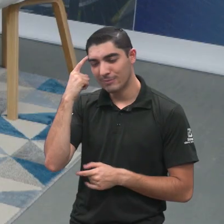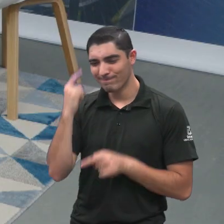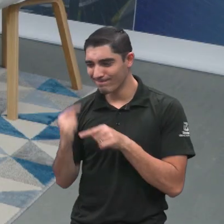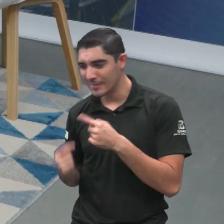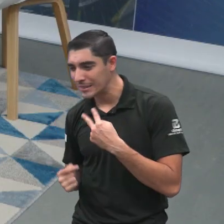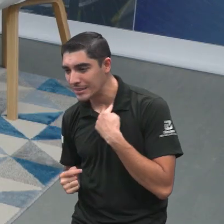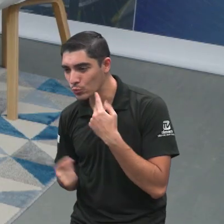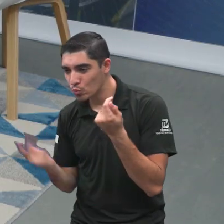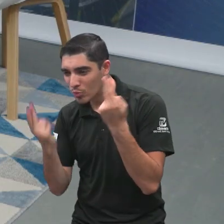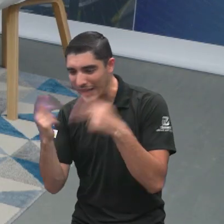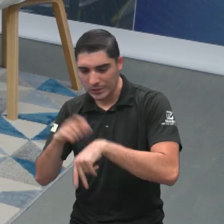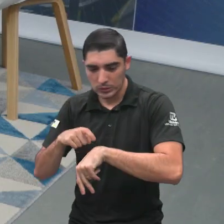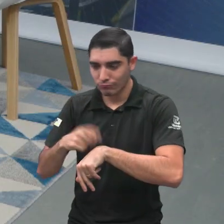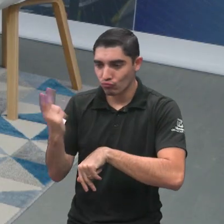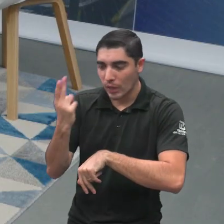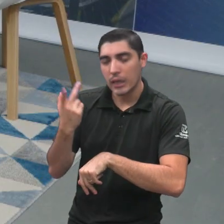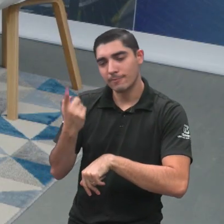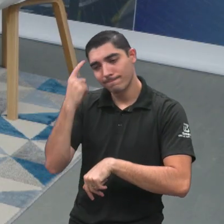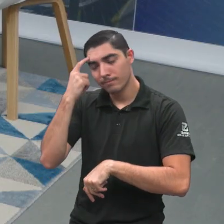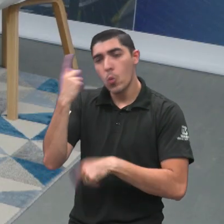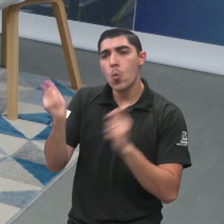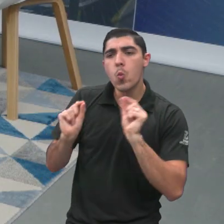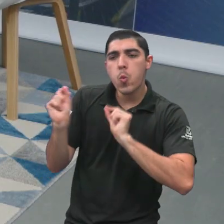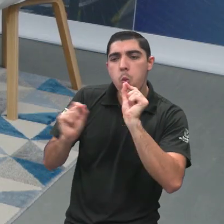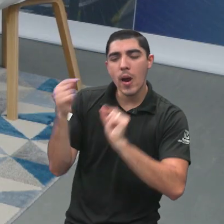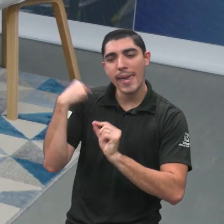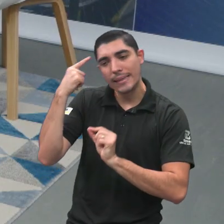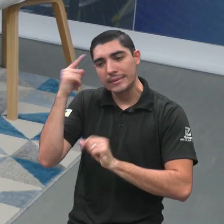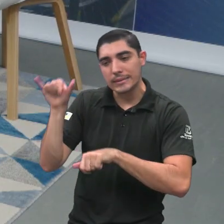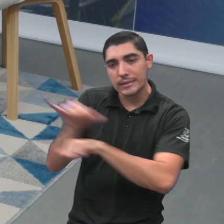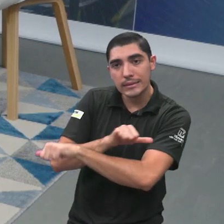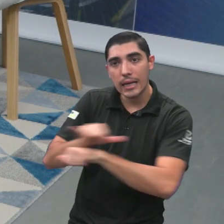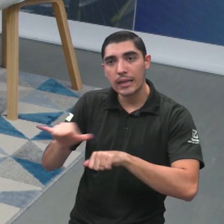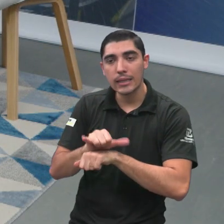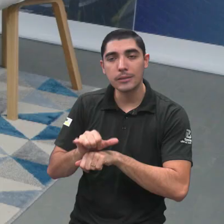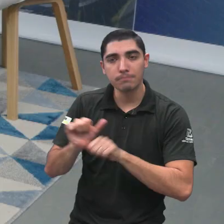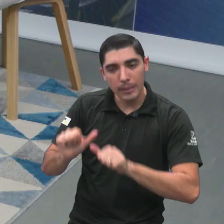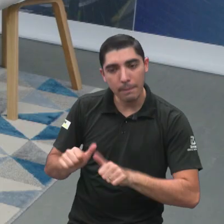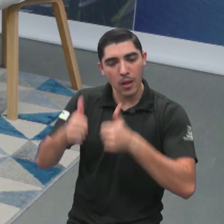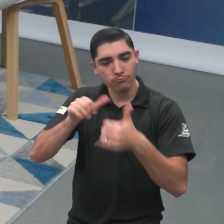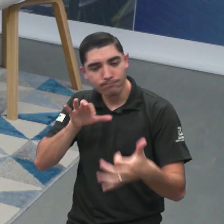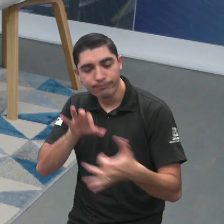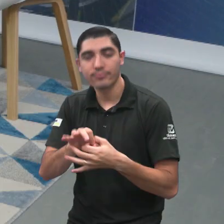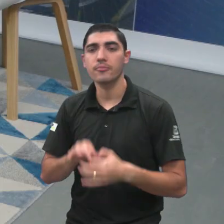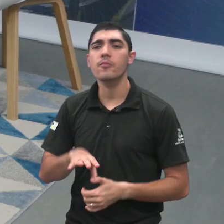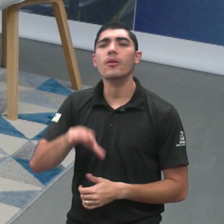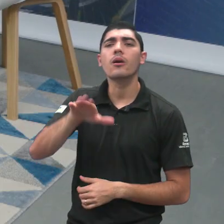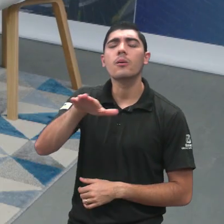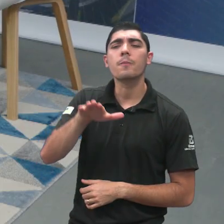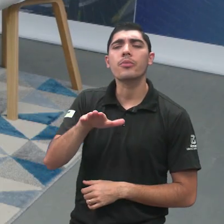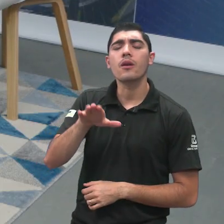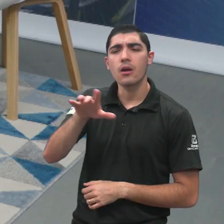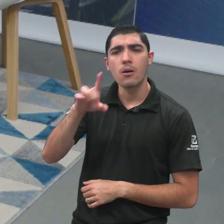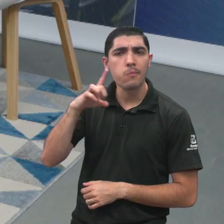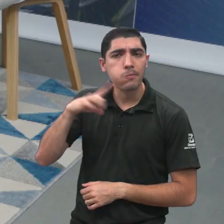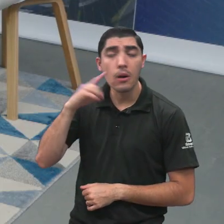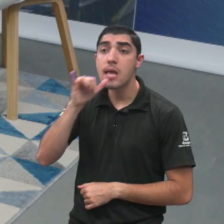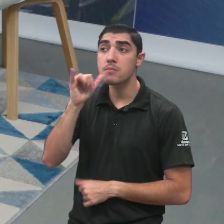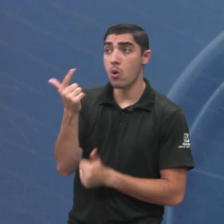para melhorar essa situação, né, Exatamente. gente? Doutora, países que adotam